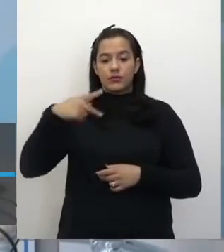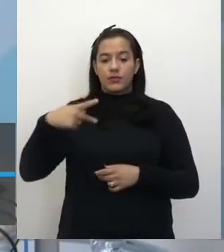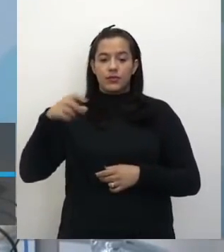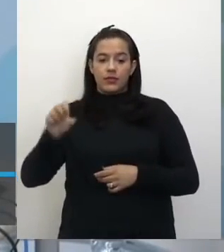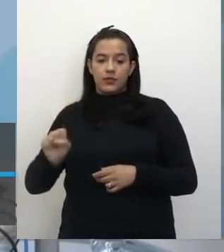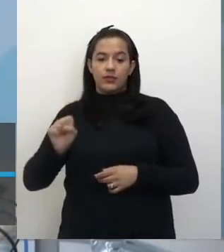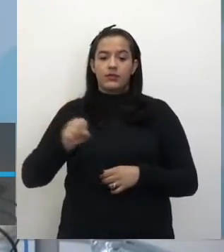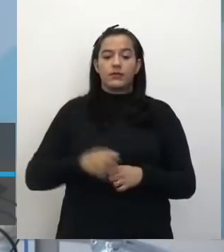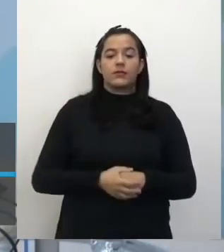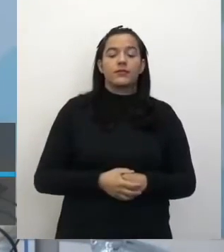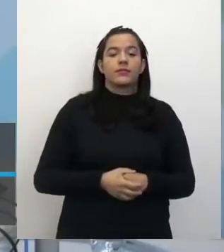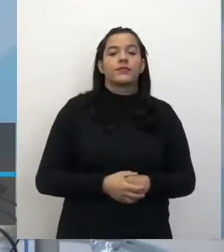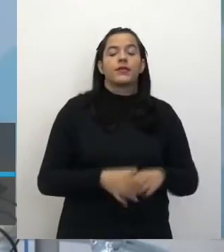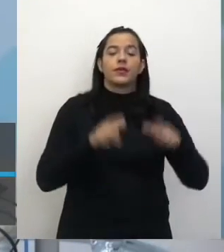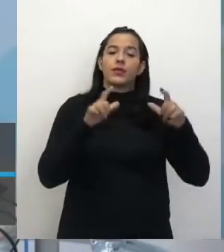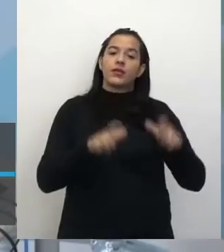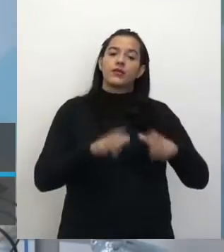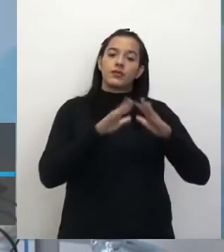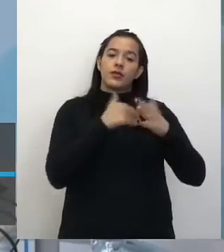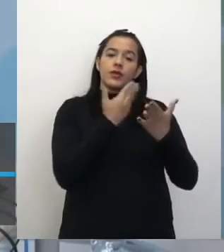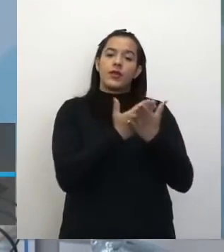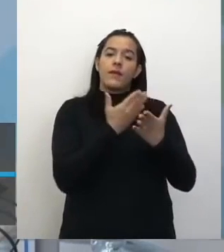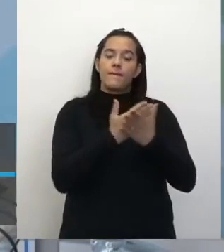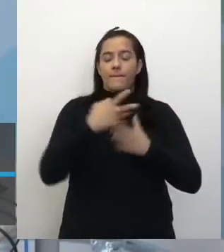PEI Luciana